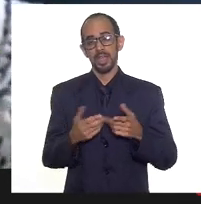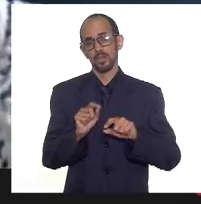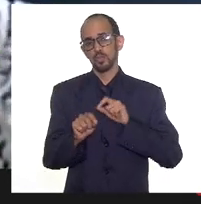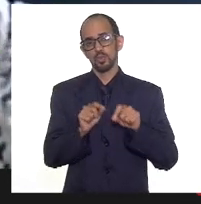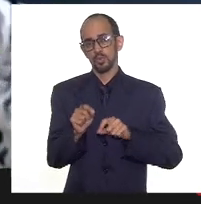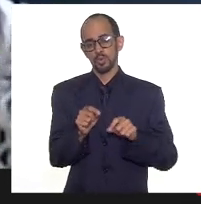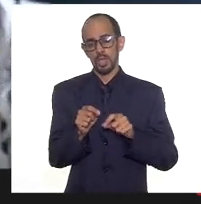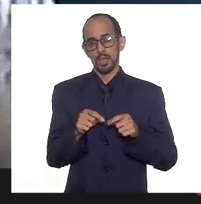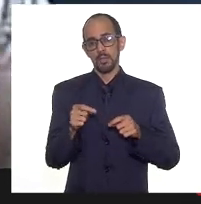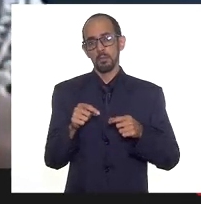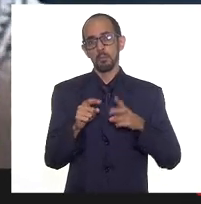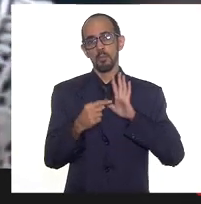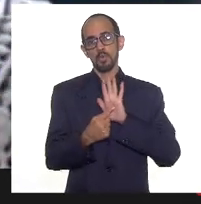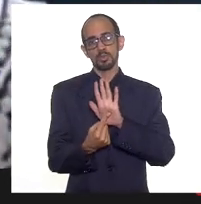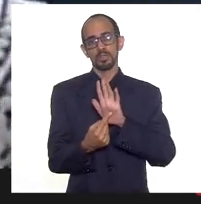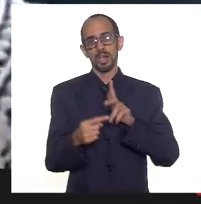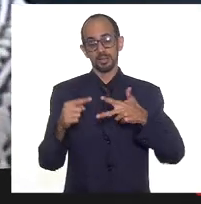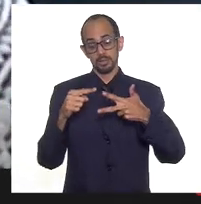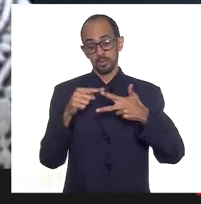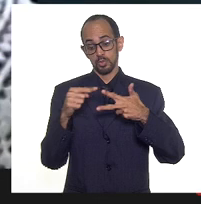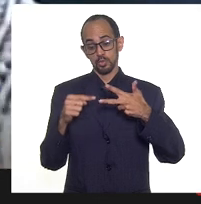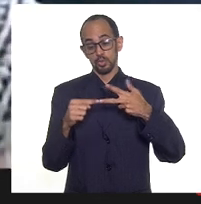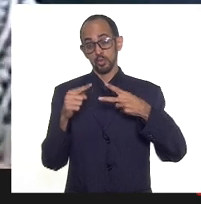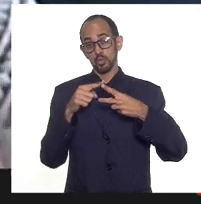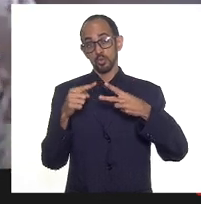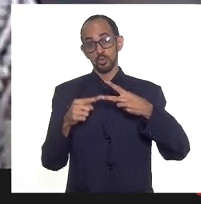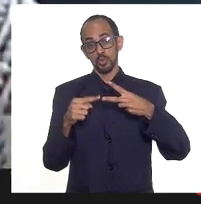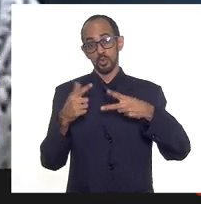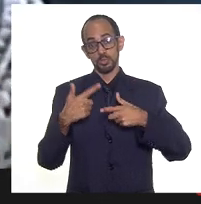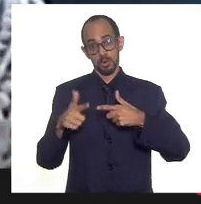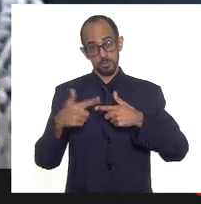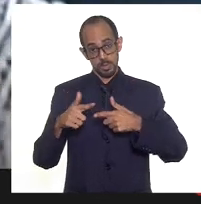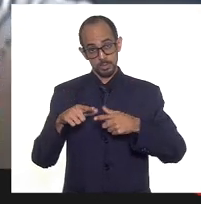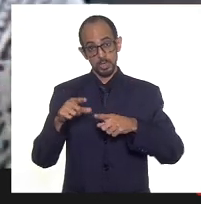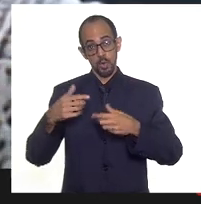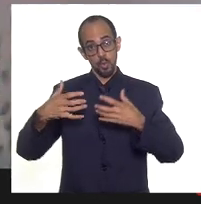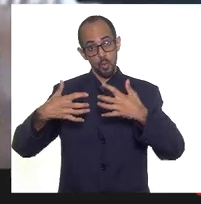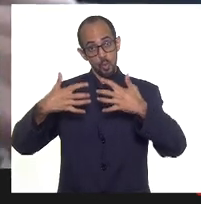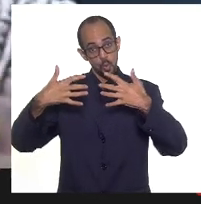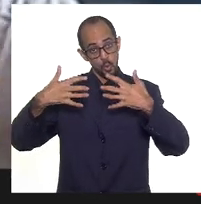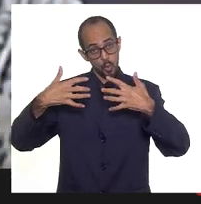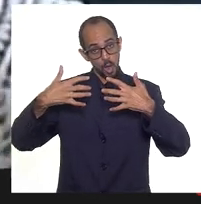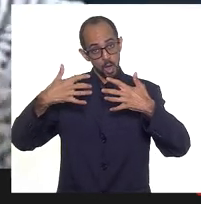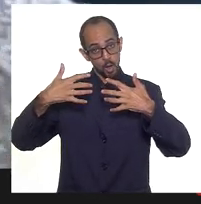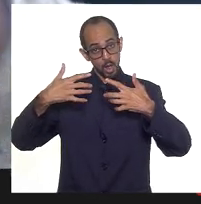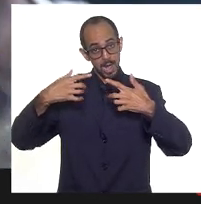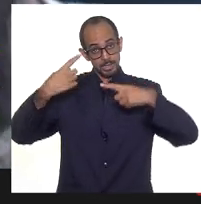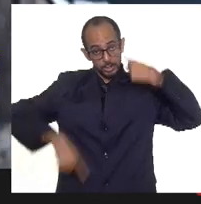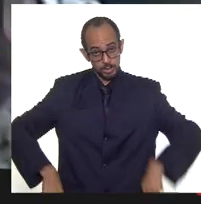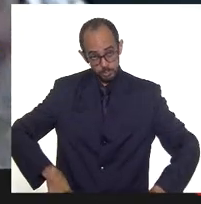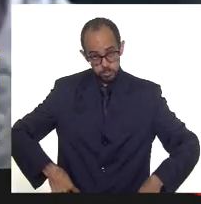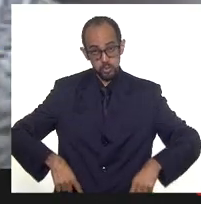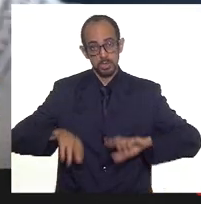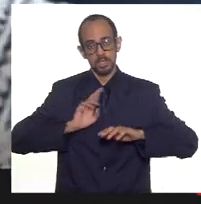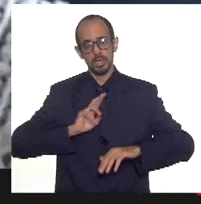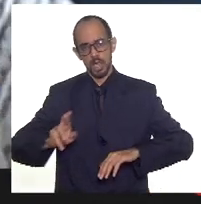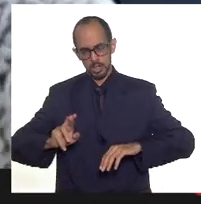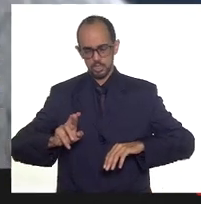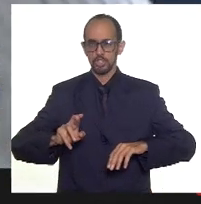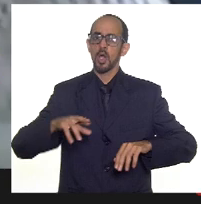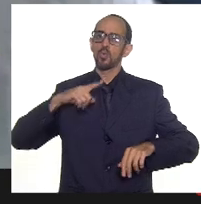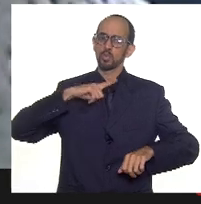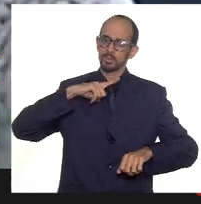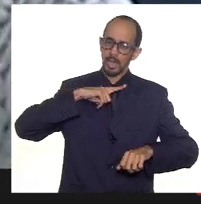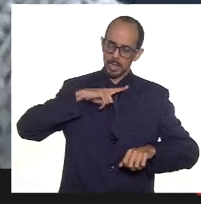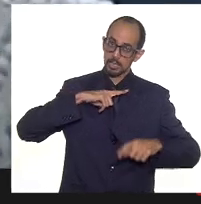de problemas, né? Um que tem a ver com a conflitualidade social, das disputas entre as pessoas, das ofensas.